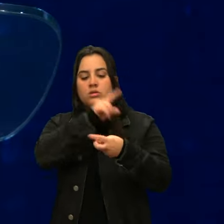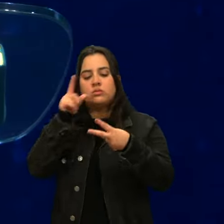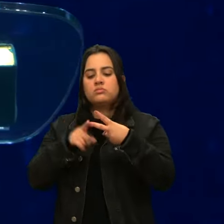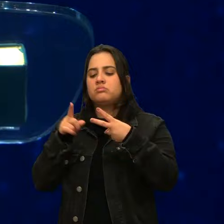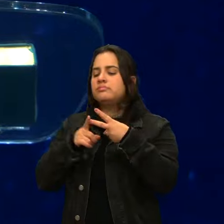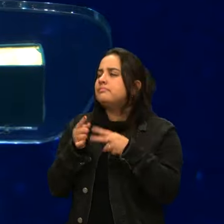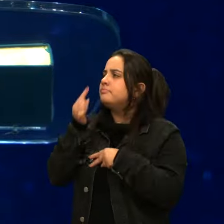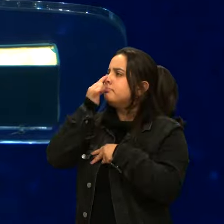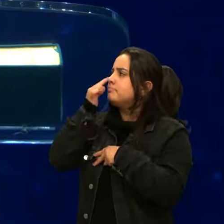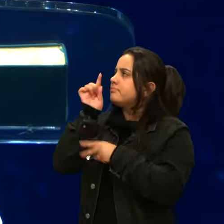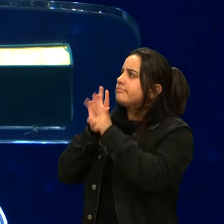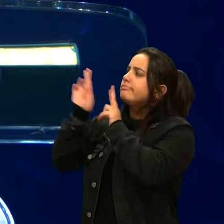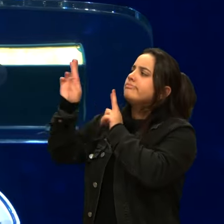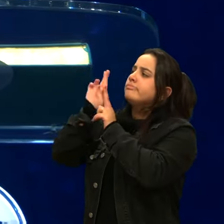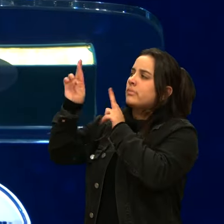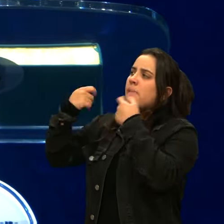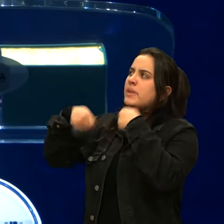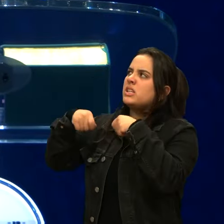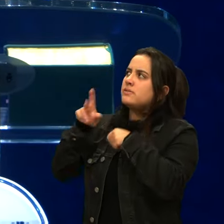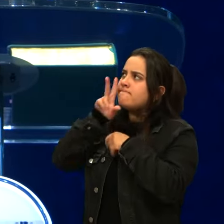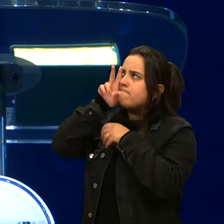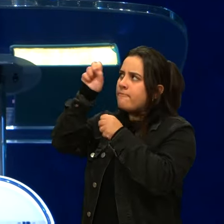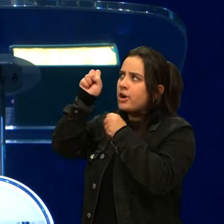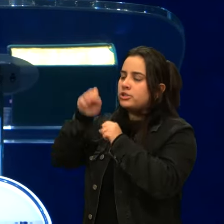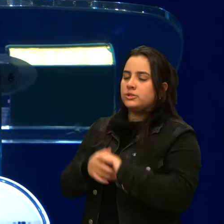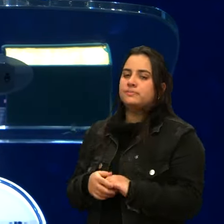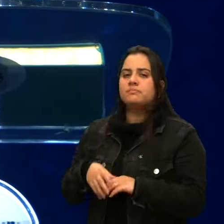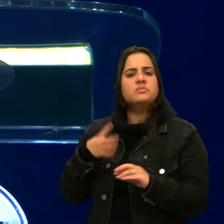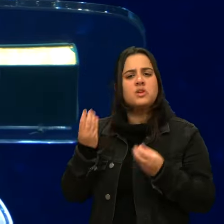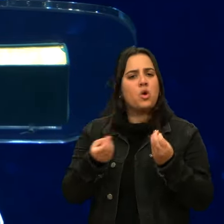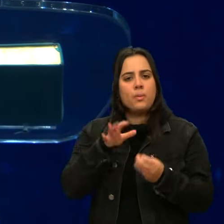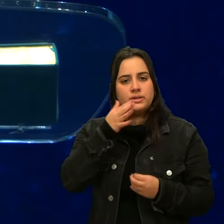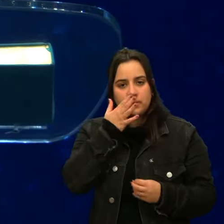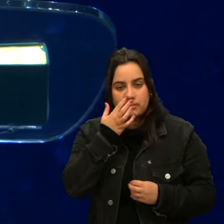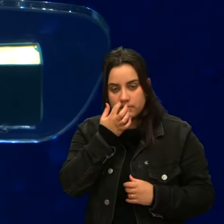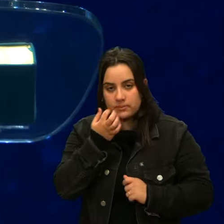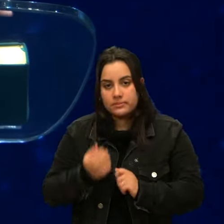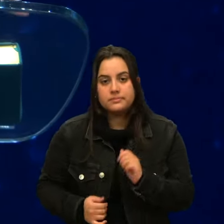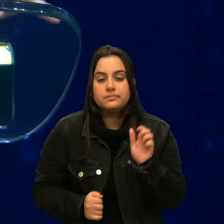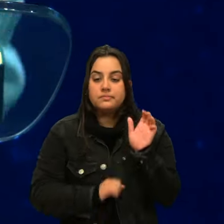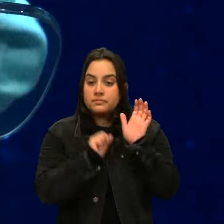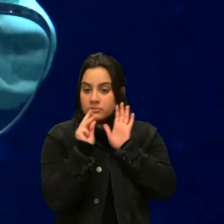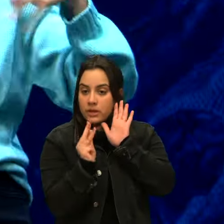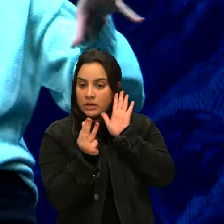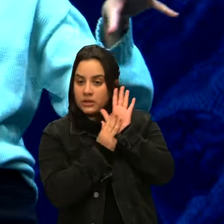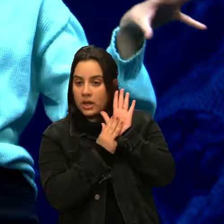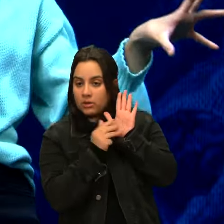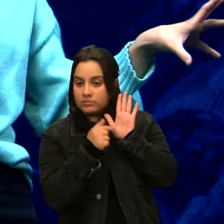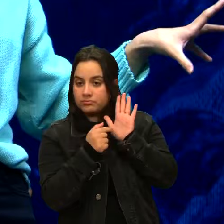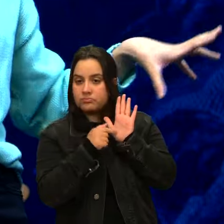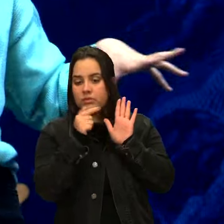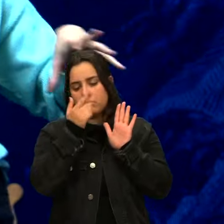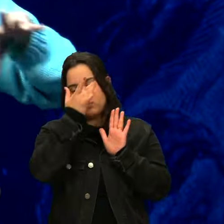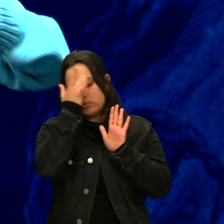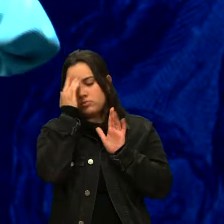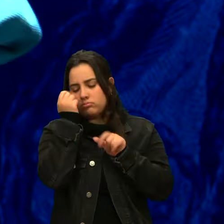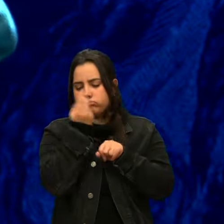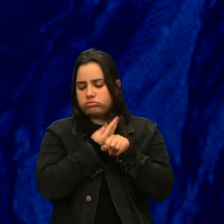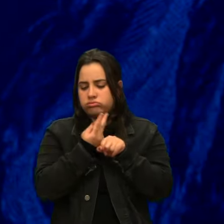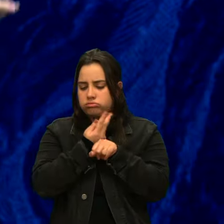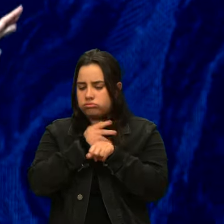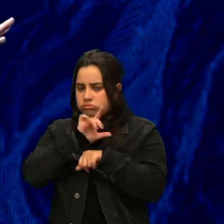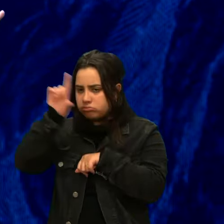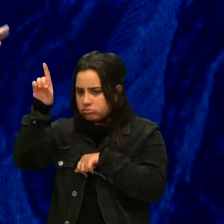assim? Daniel era um cara que buscava Deus. Se você continuar lendo ali o livro de Daniel, você vai ver